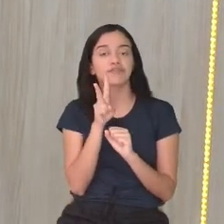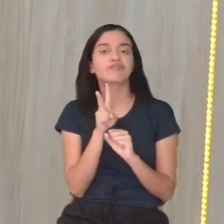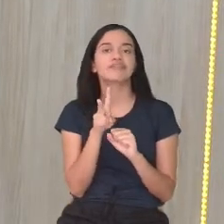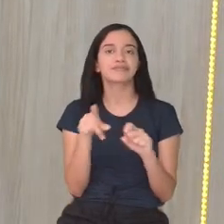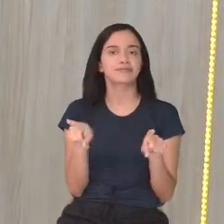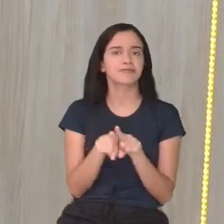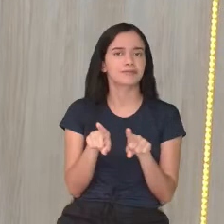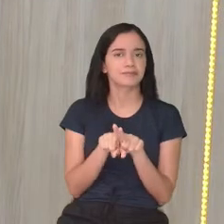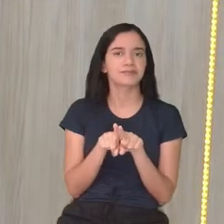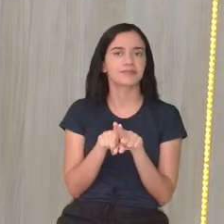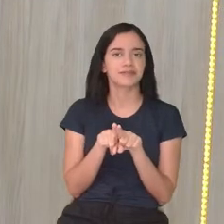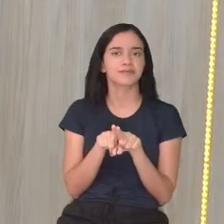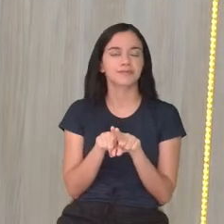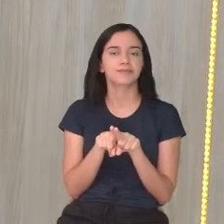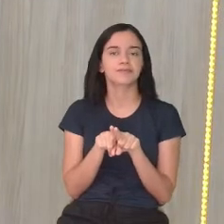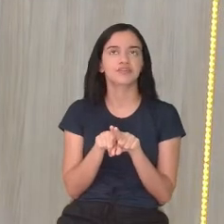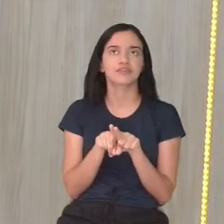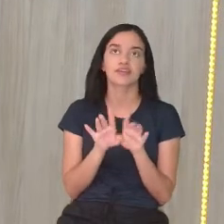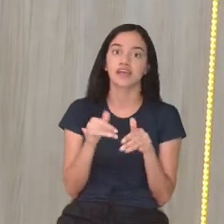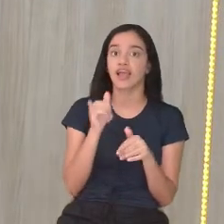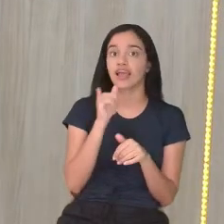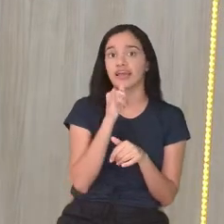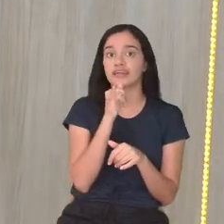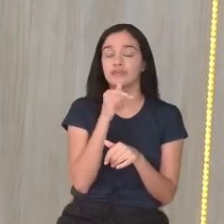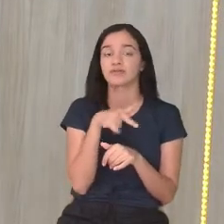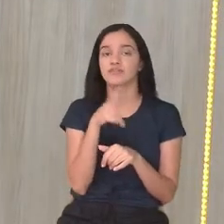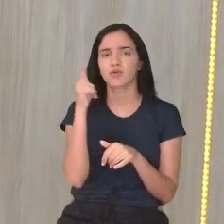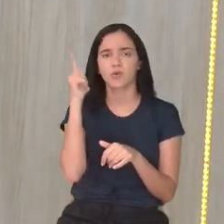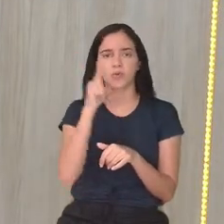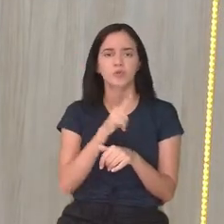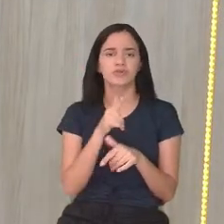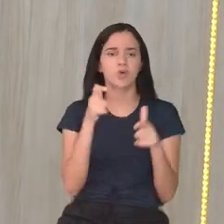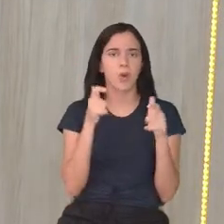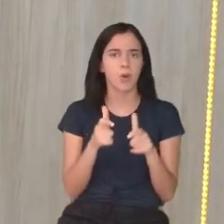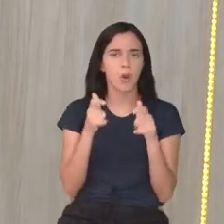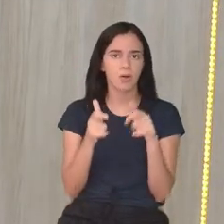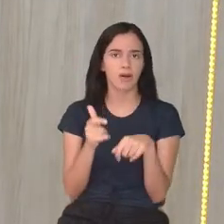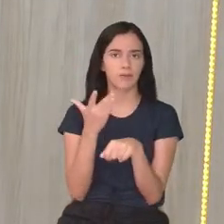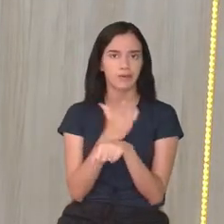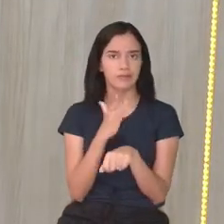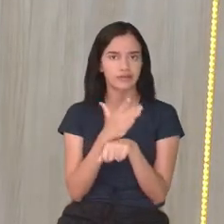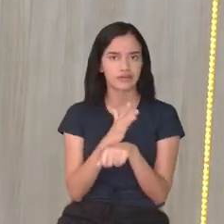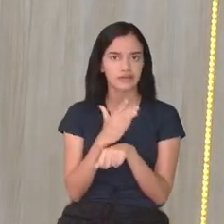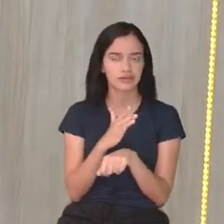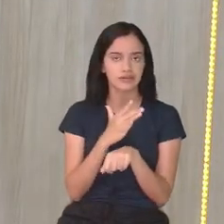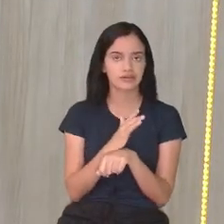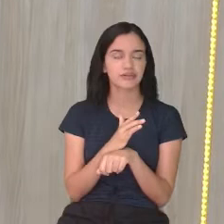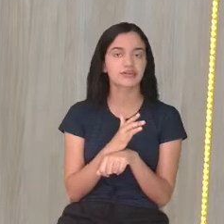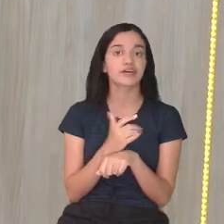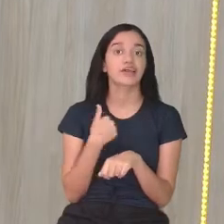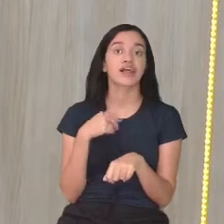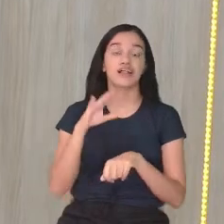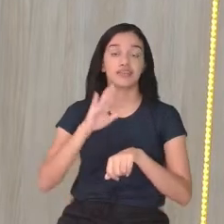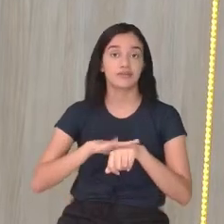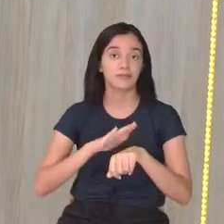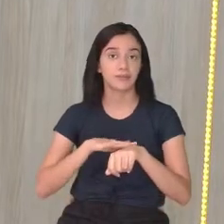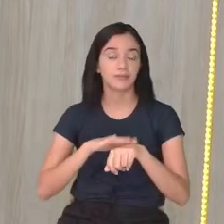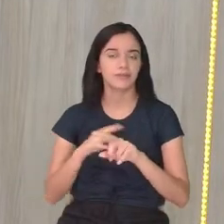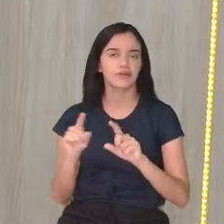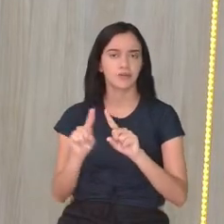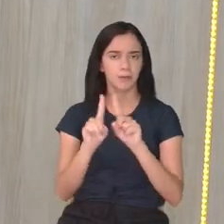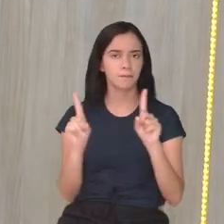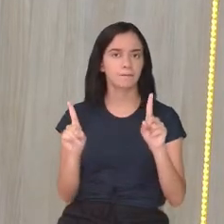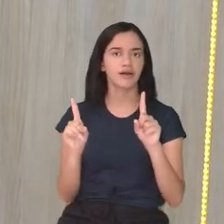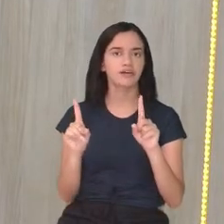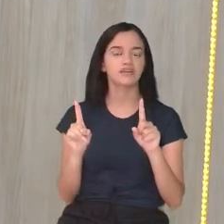né? Já que de repente você não consiga um local para praticar alguma delas nesse momento, mas